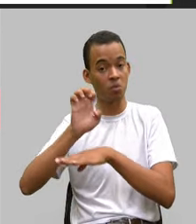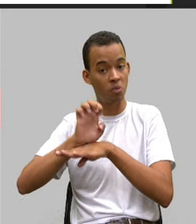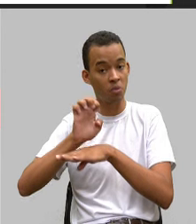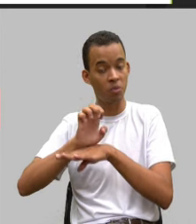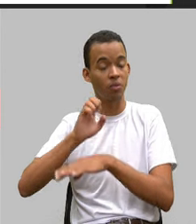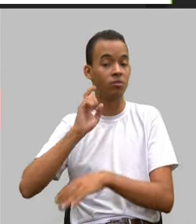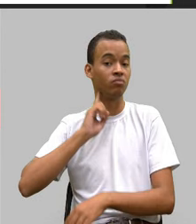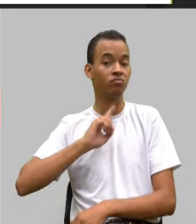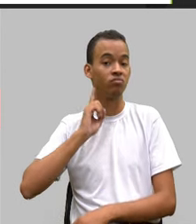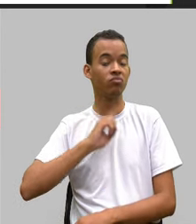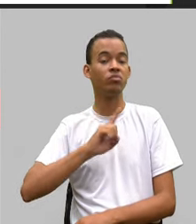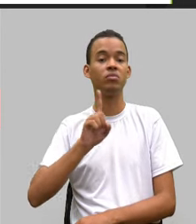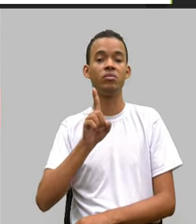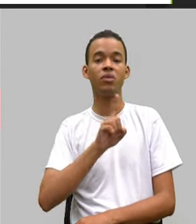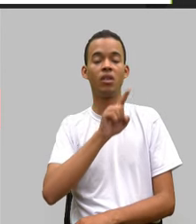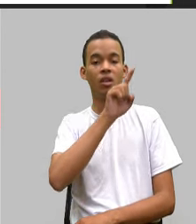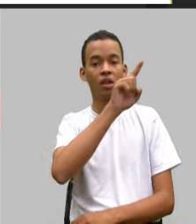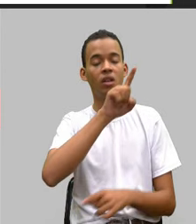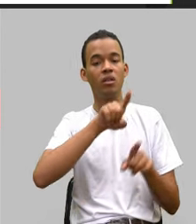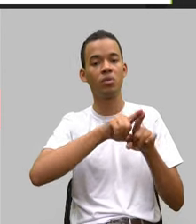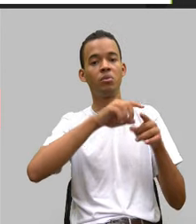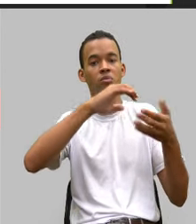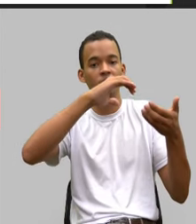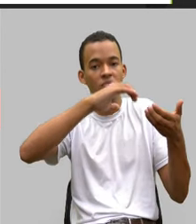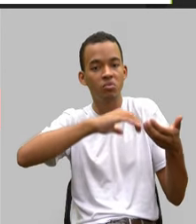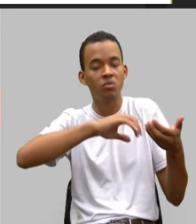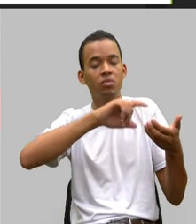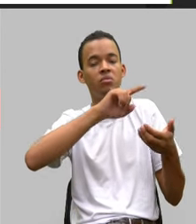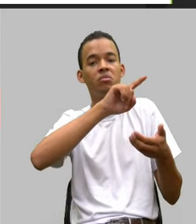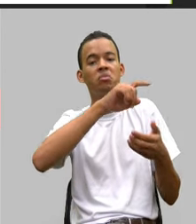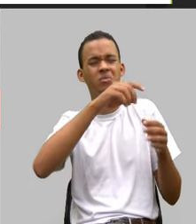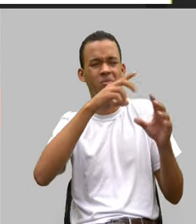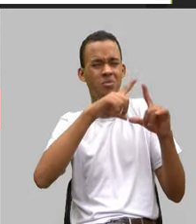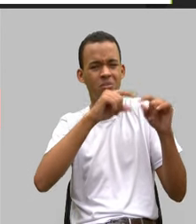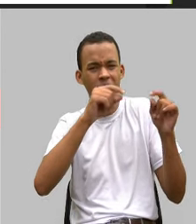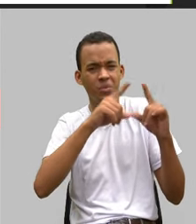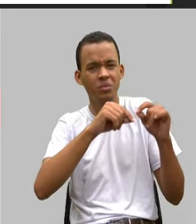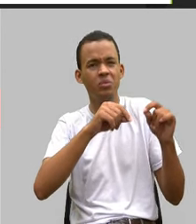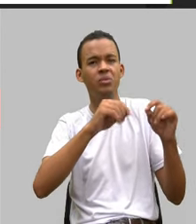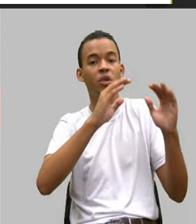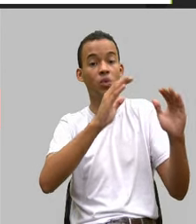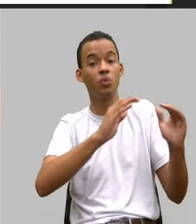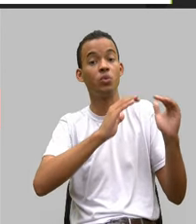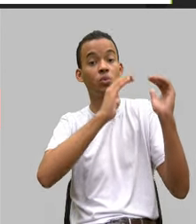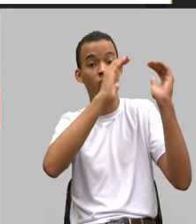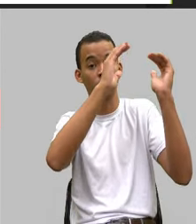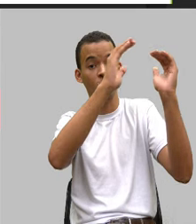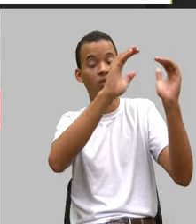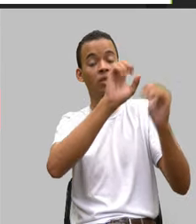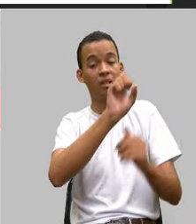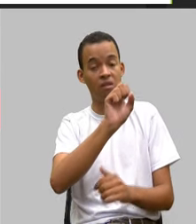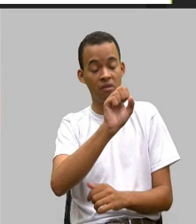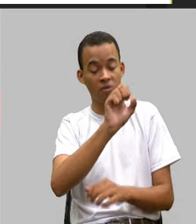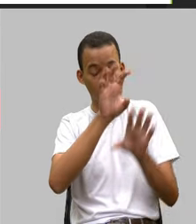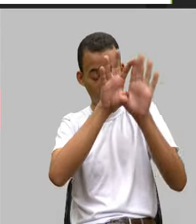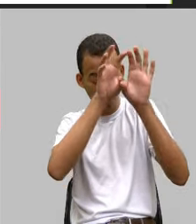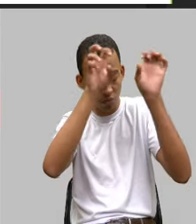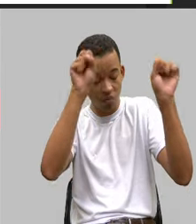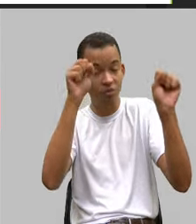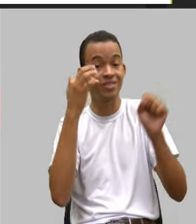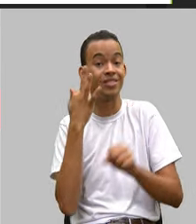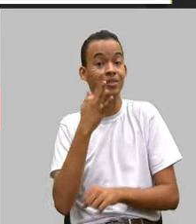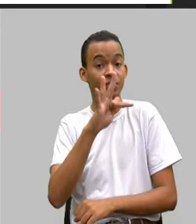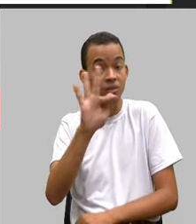Congresso Nacional Eu já fui no Palácio da Justiça Eu já fui no Superior Tribunal Federal Eu já fui no